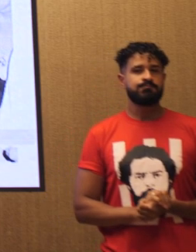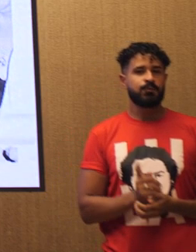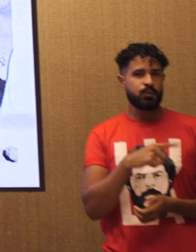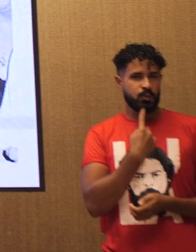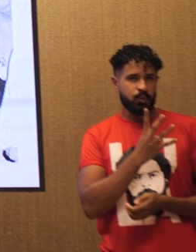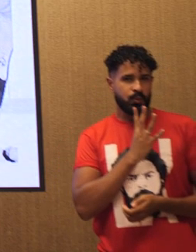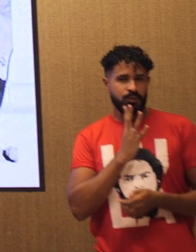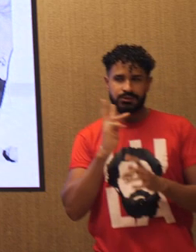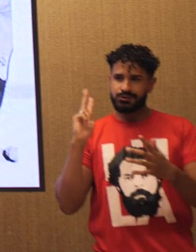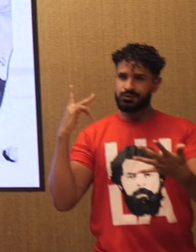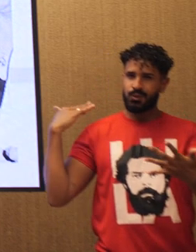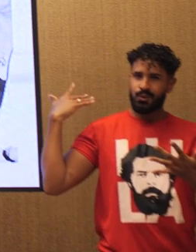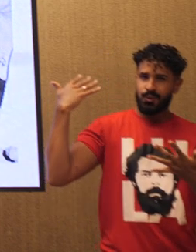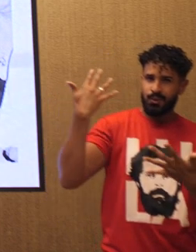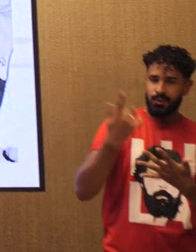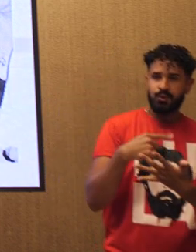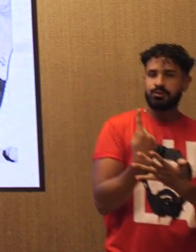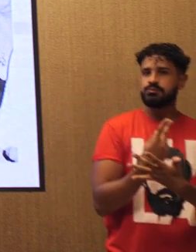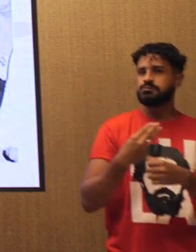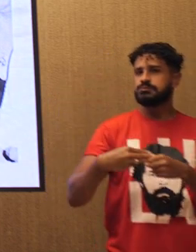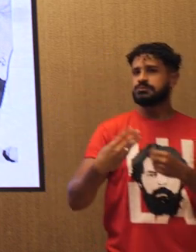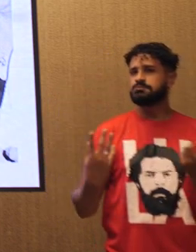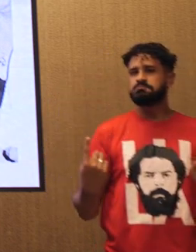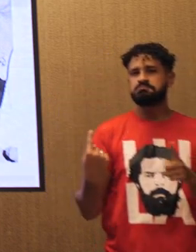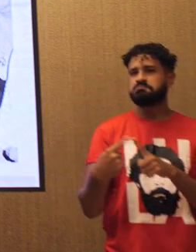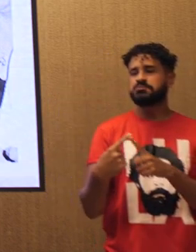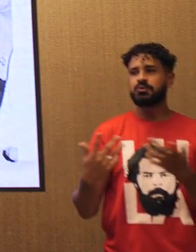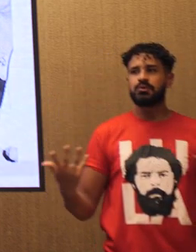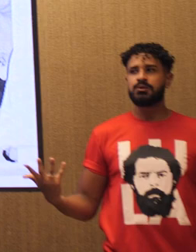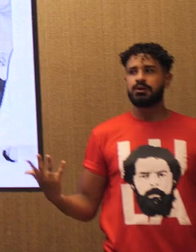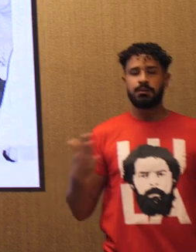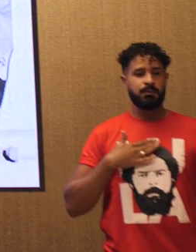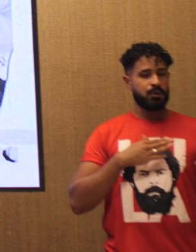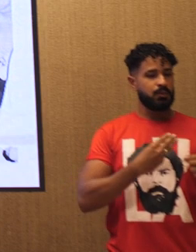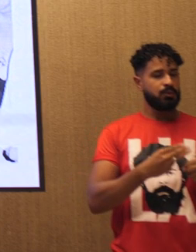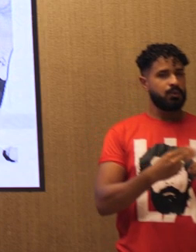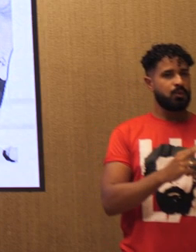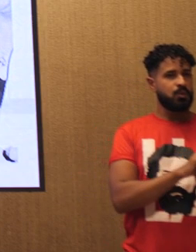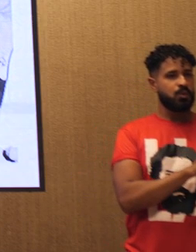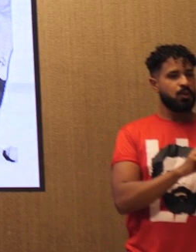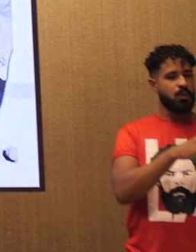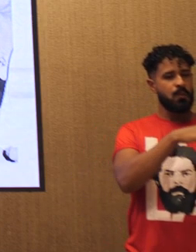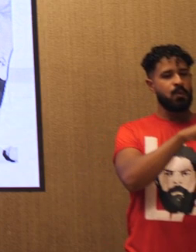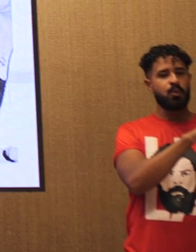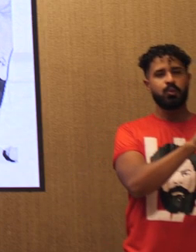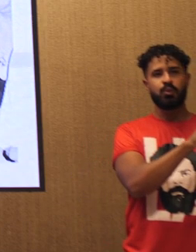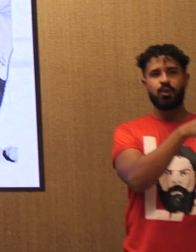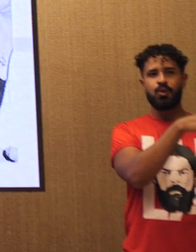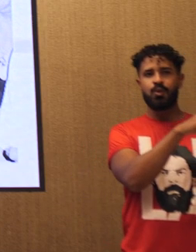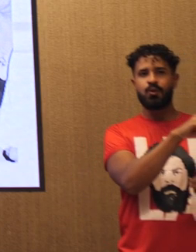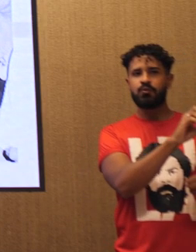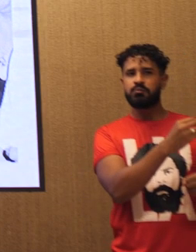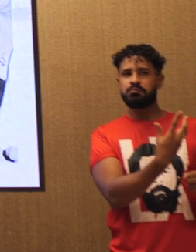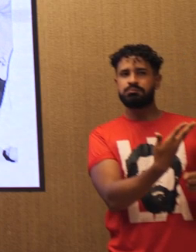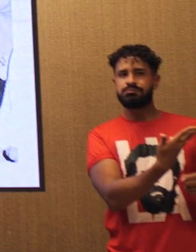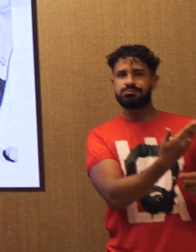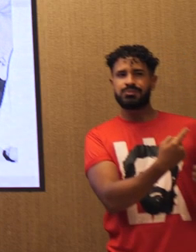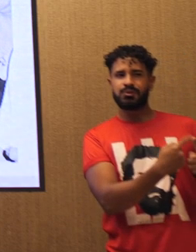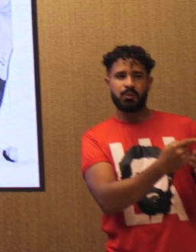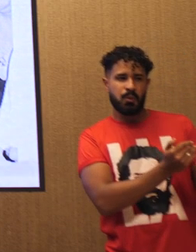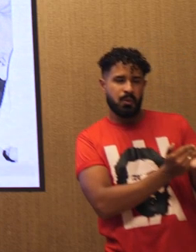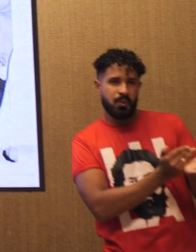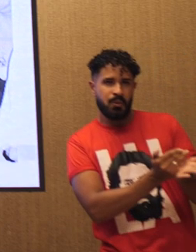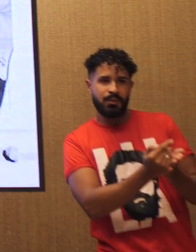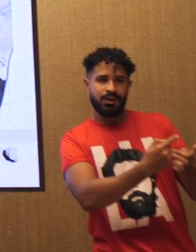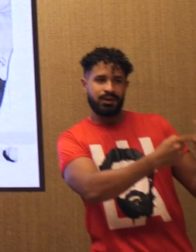Nós conhecemos a história do nosso município? Por que meu município se chama Mundo Novo? Mundo Novo começou com o